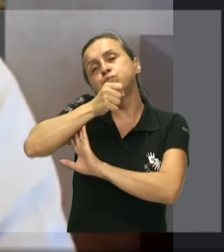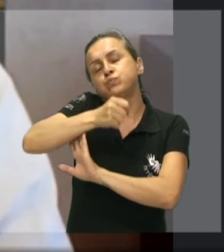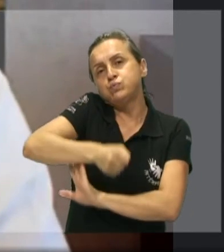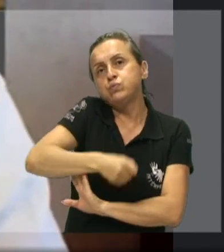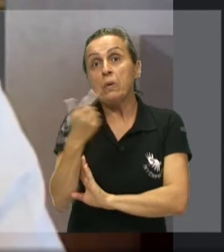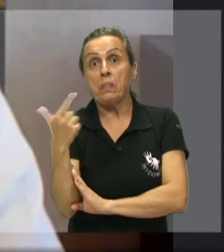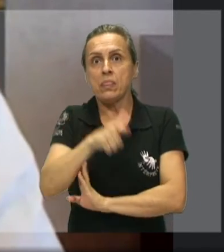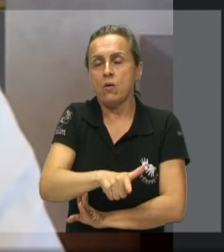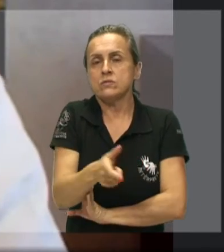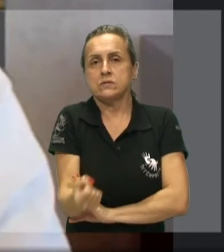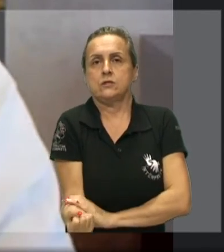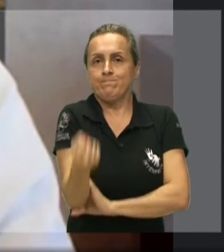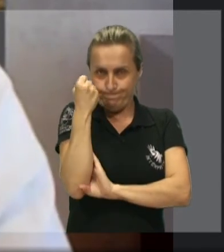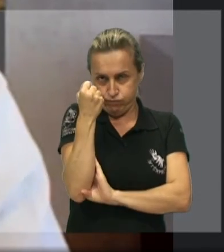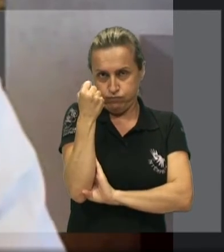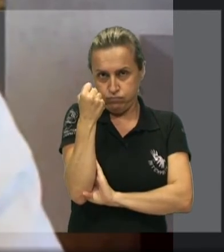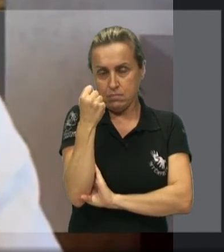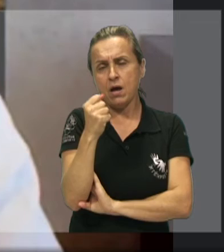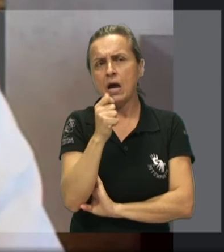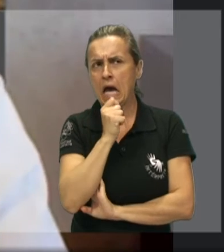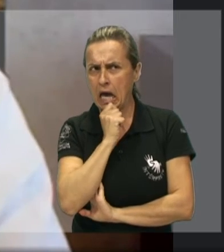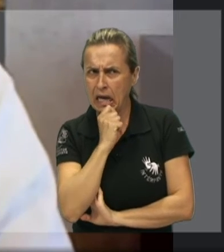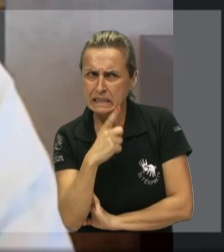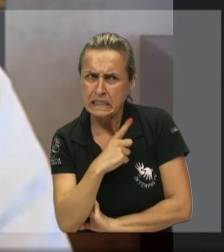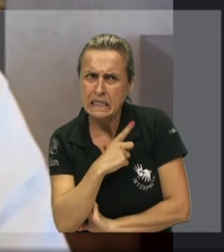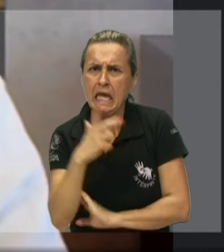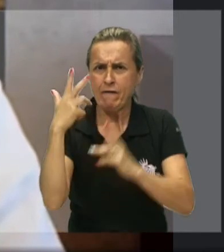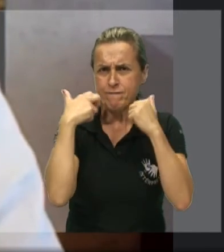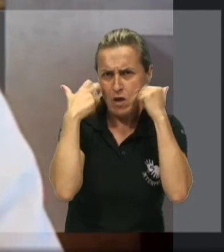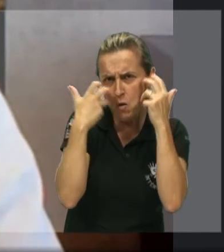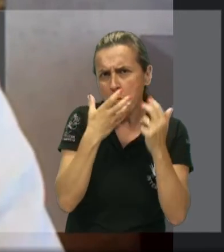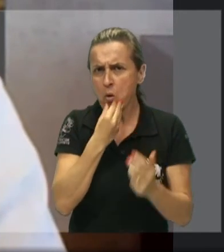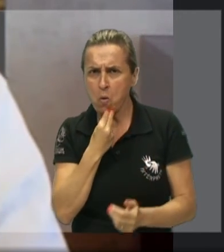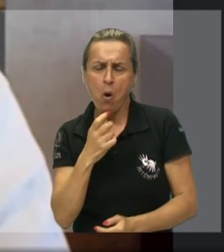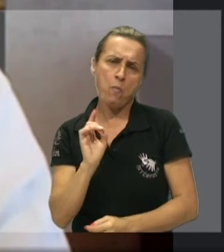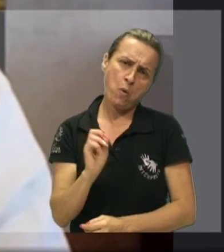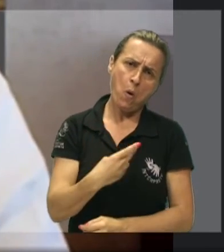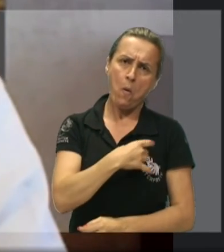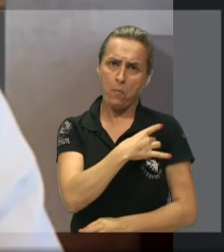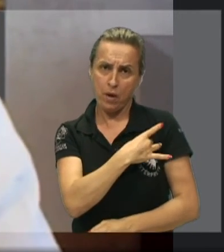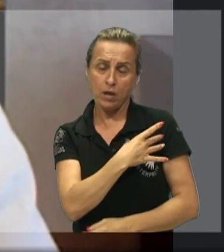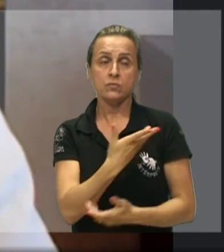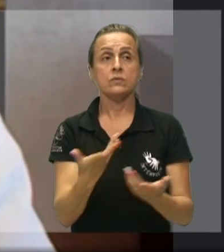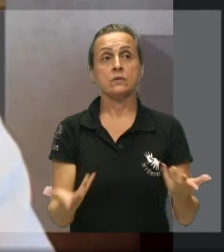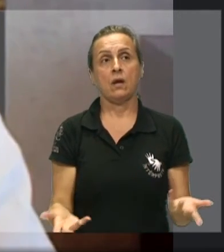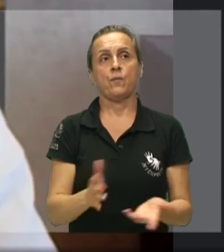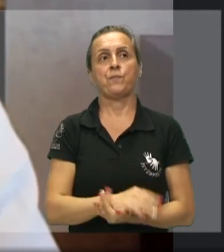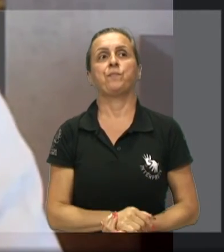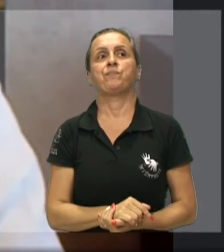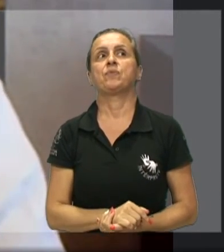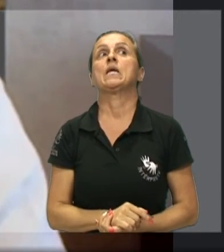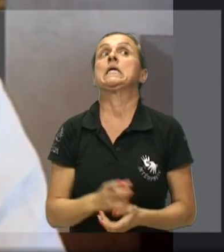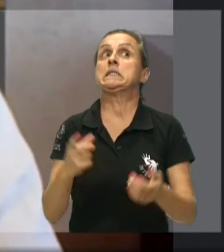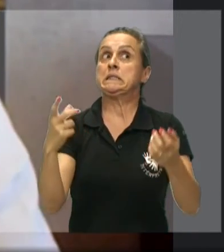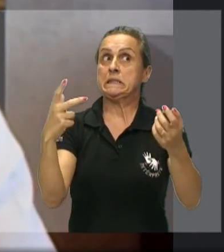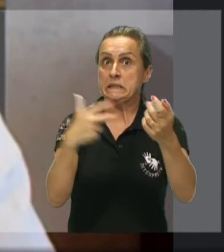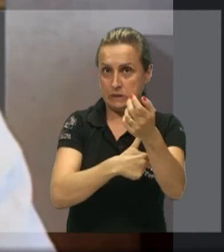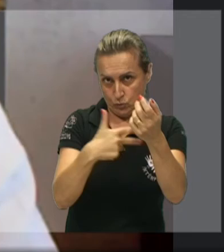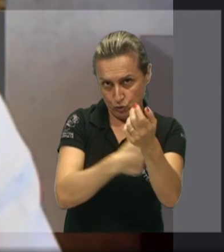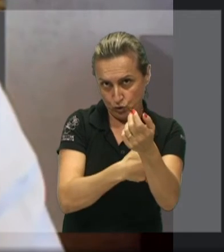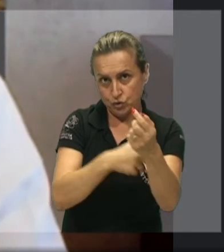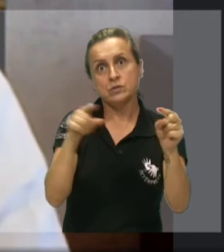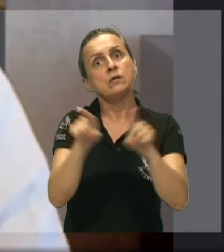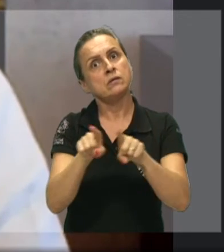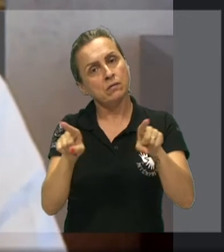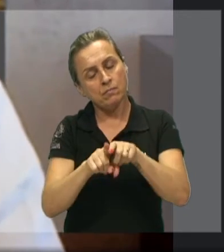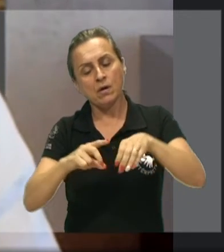é importante, é relevante, sobretudo no que diz respeito às cirurgias, também na radioterapia.